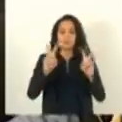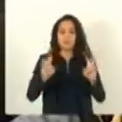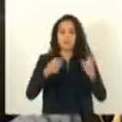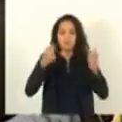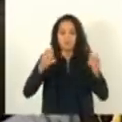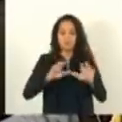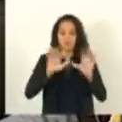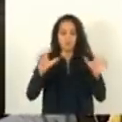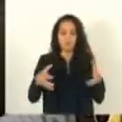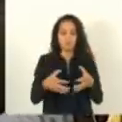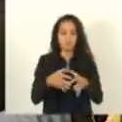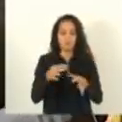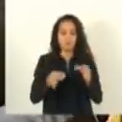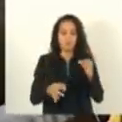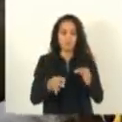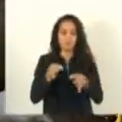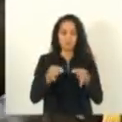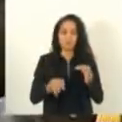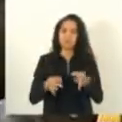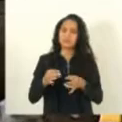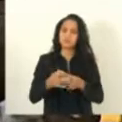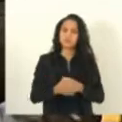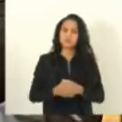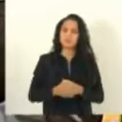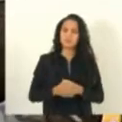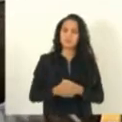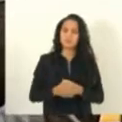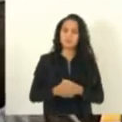Comissão de Justiça. É um projeto do deputado Bandim,